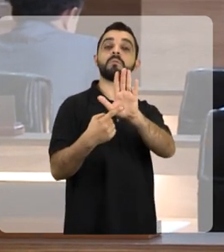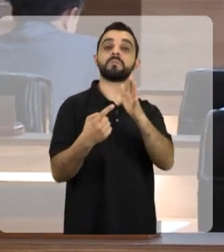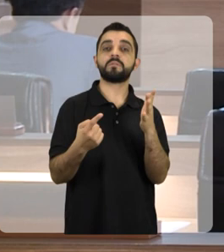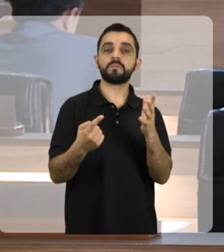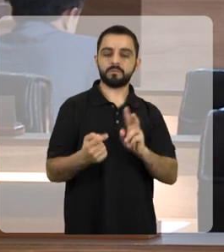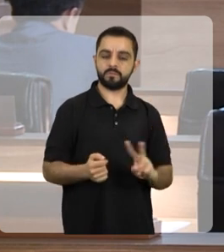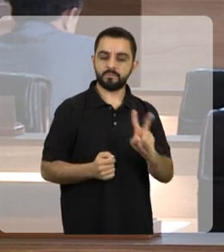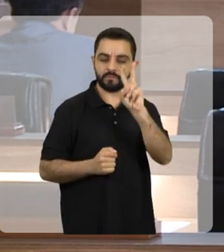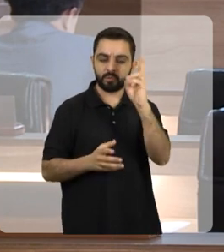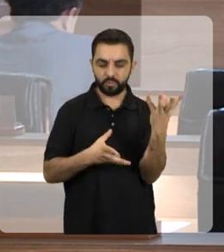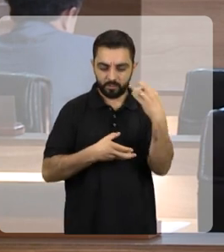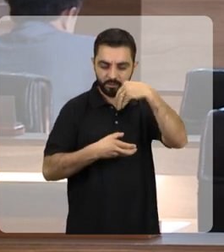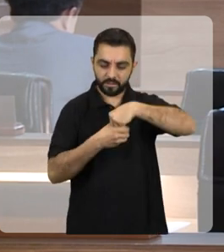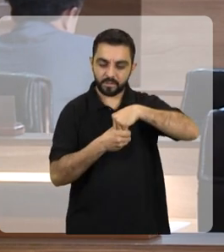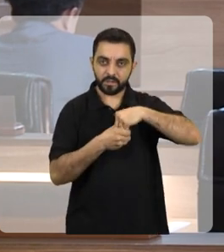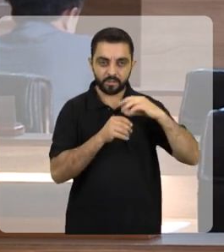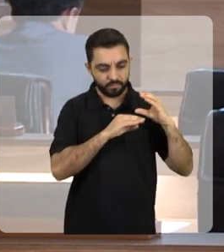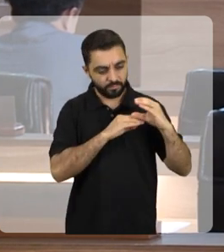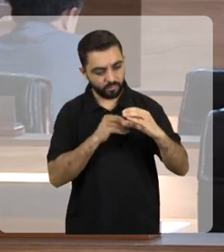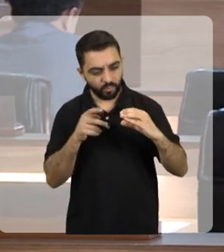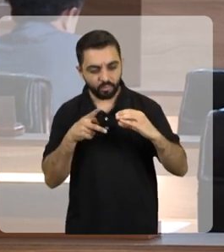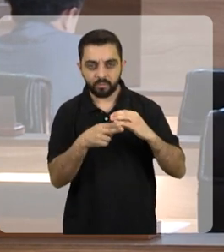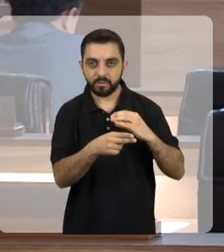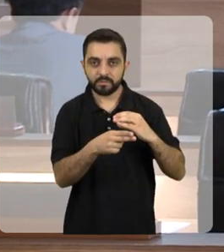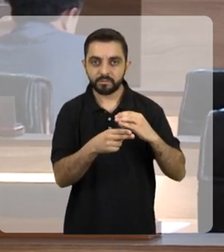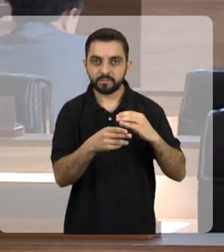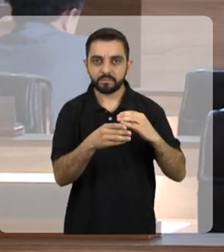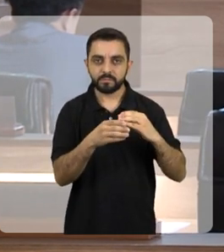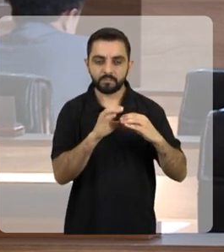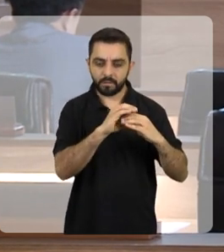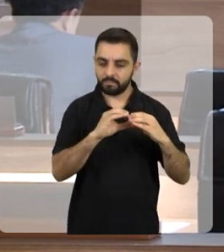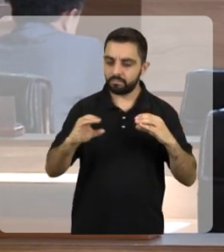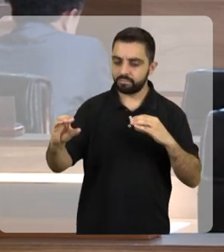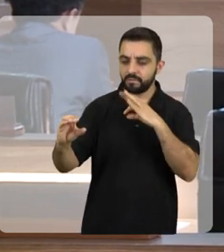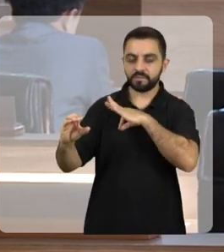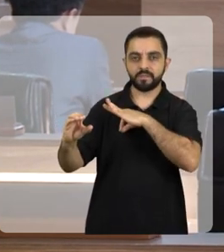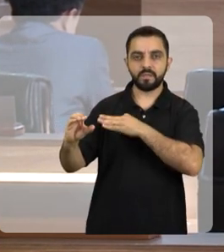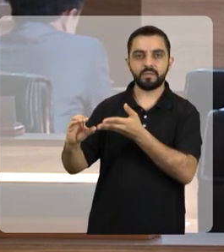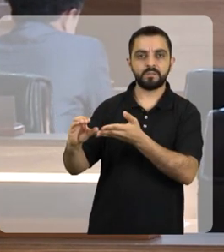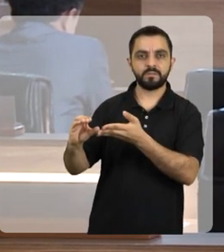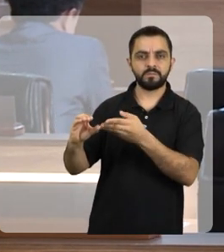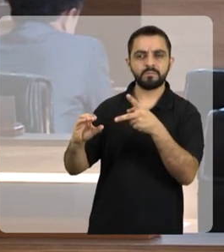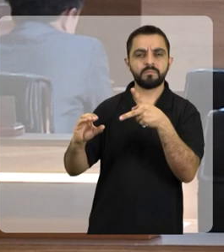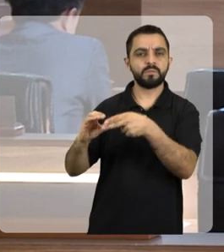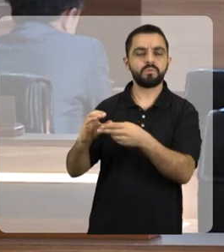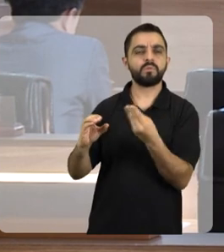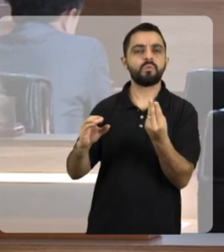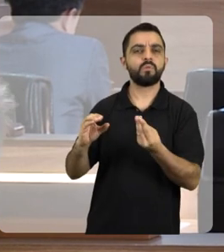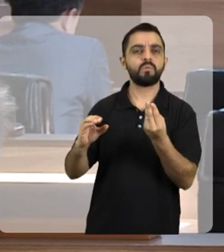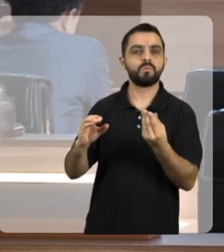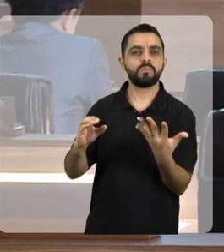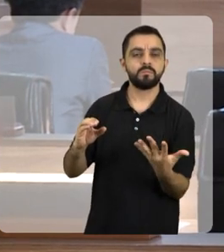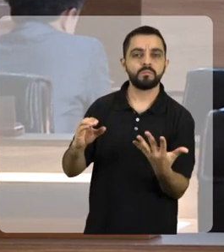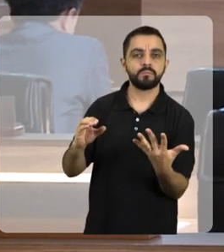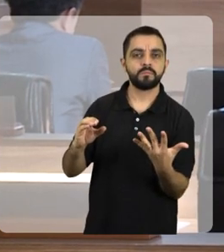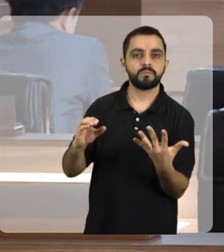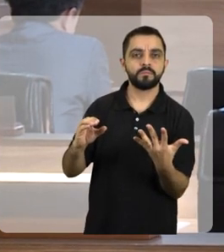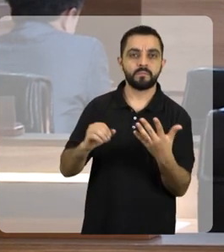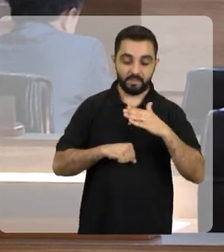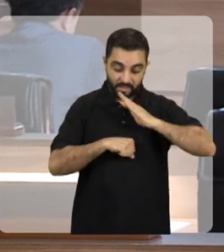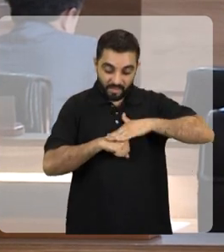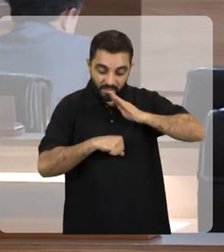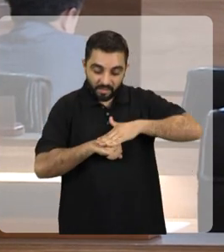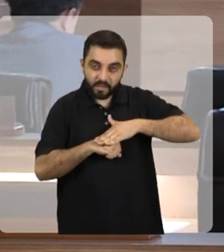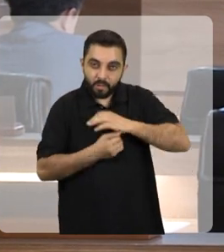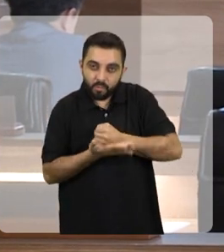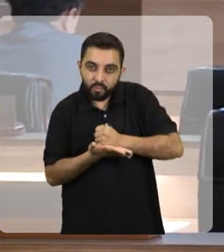esses valores componham ou deem a indicar que estariam nas mãos disponíveis dos gestores,